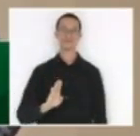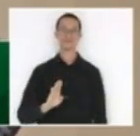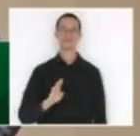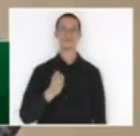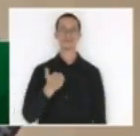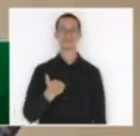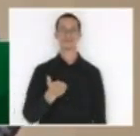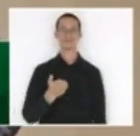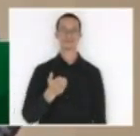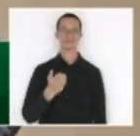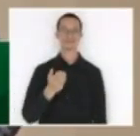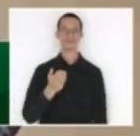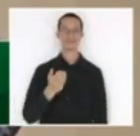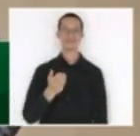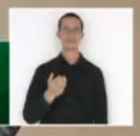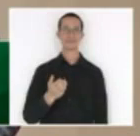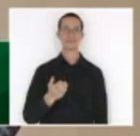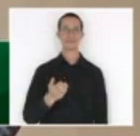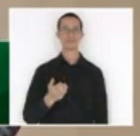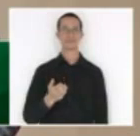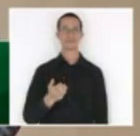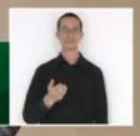deputado